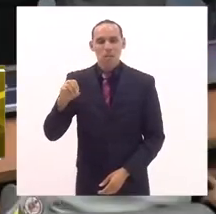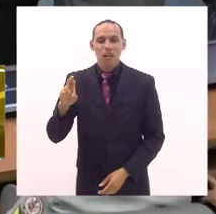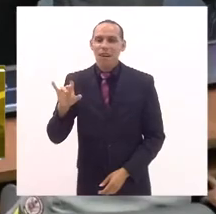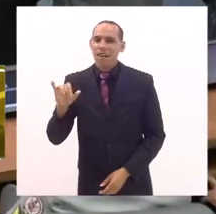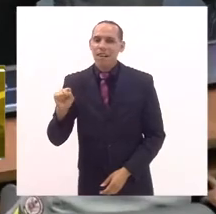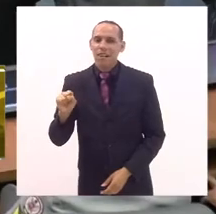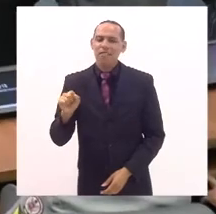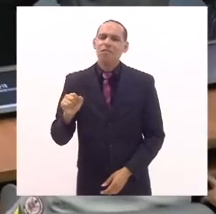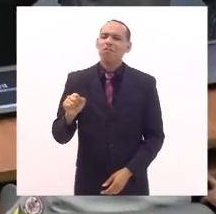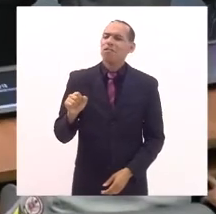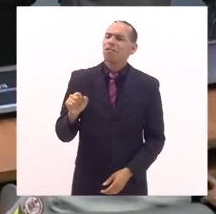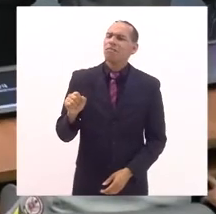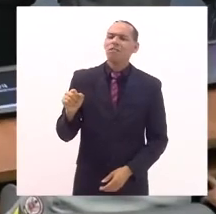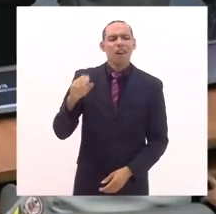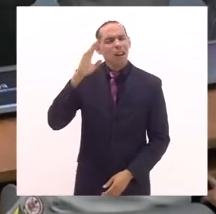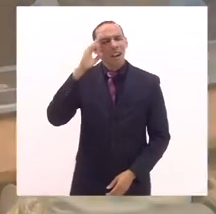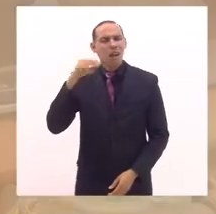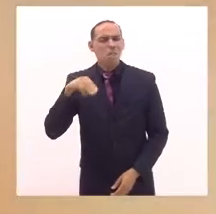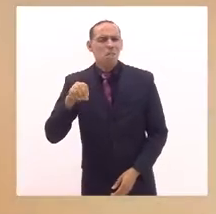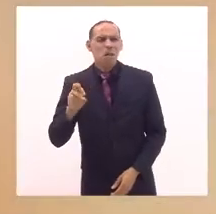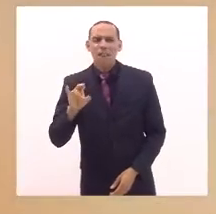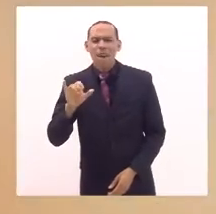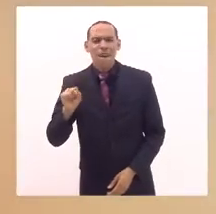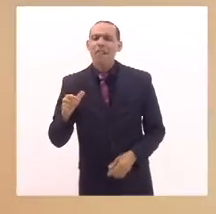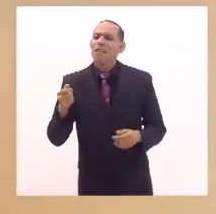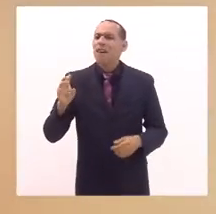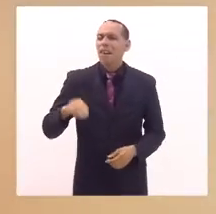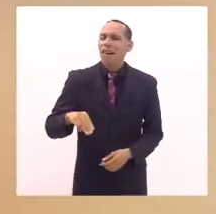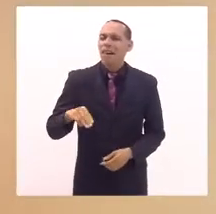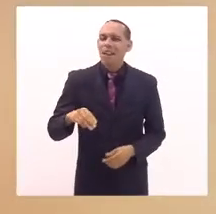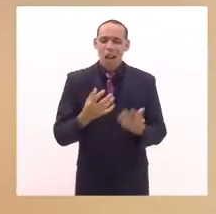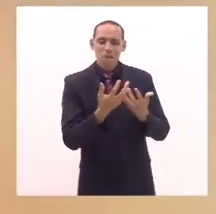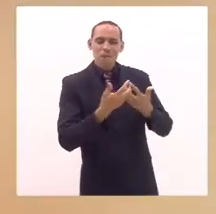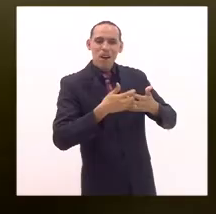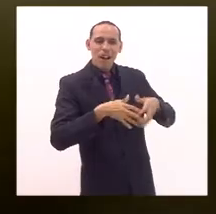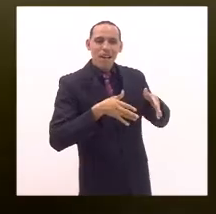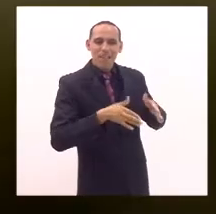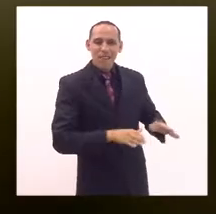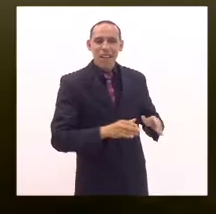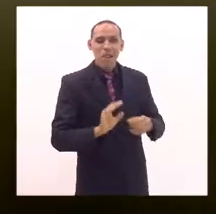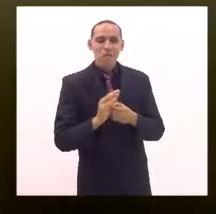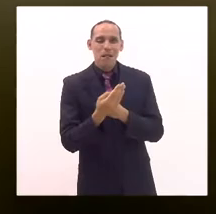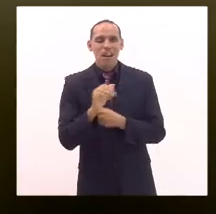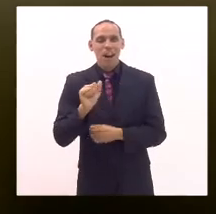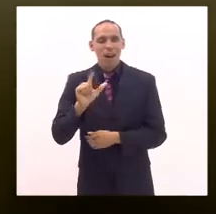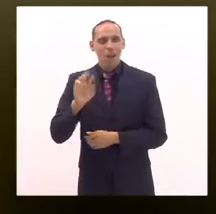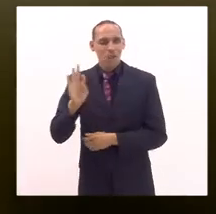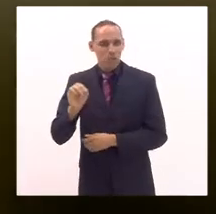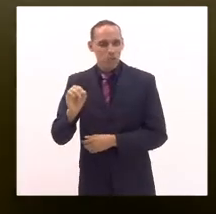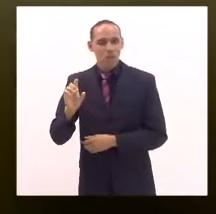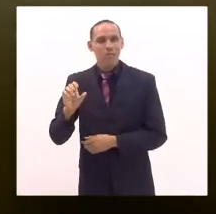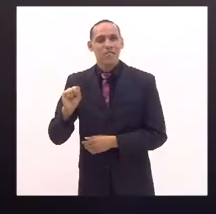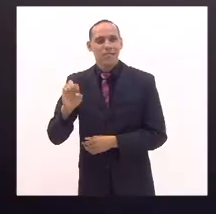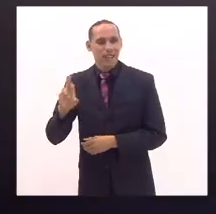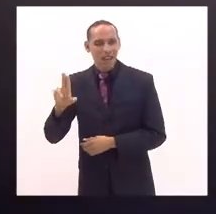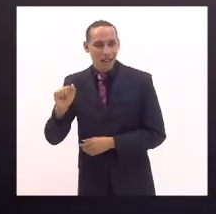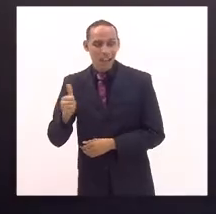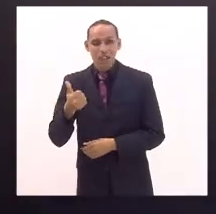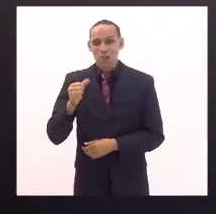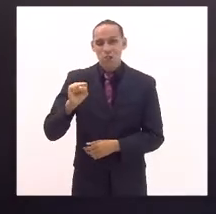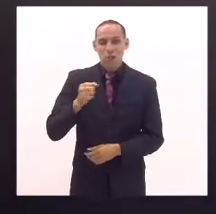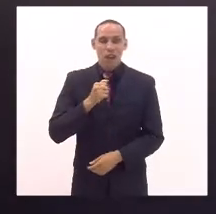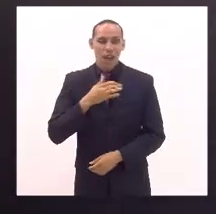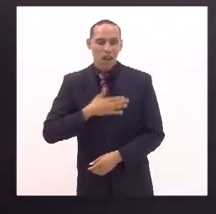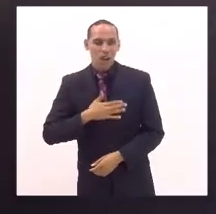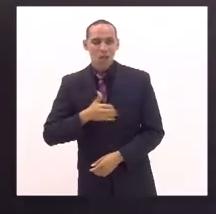Quem é o Cabo Moraes? Nascido em Petrópolis, no bairro Alto da Serra, no dia 18 de agosto